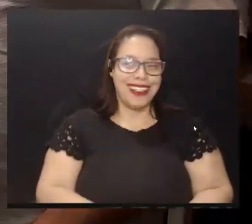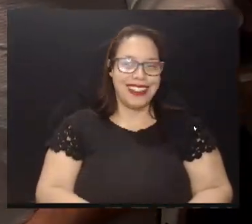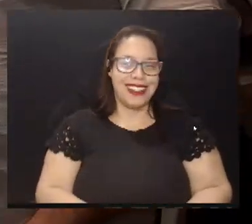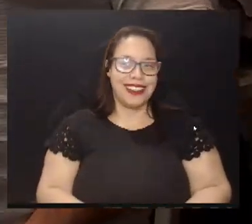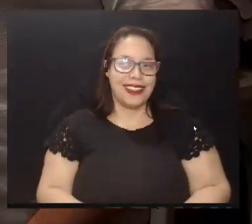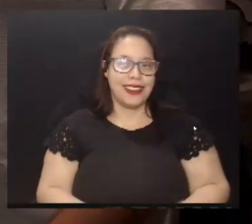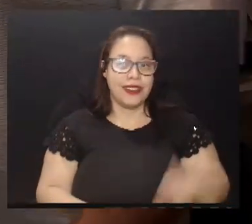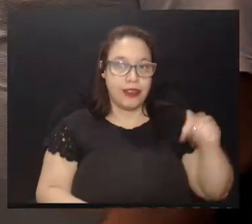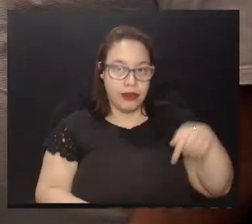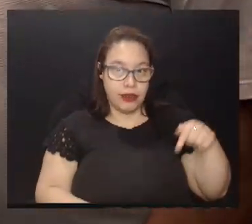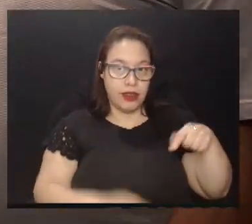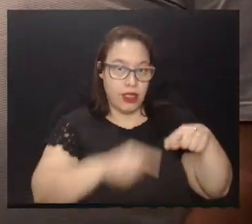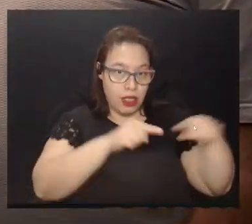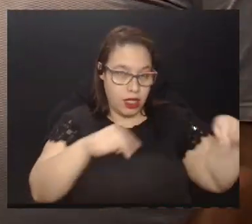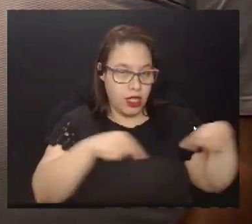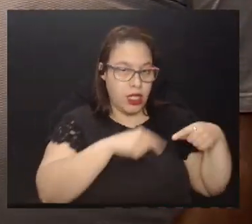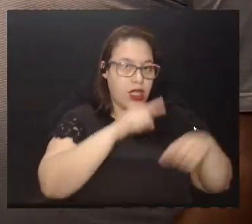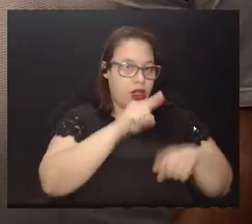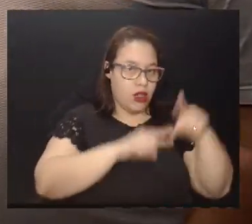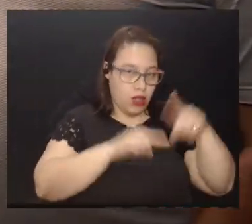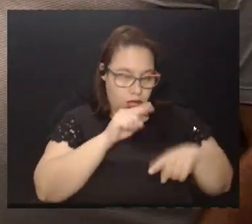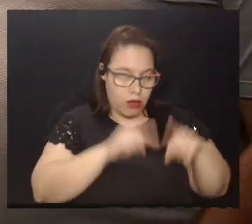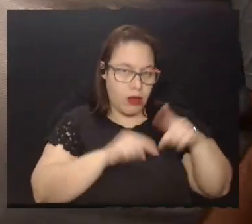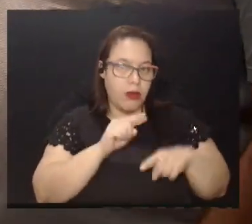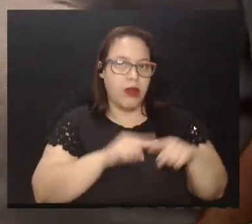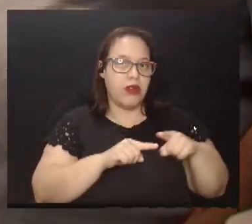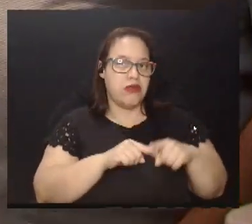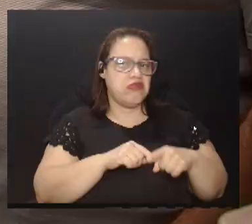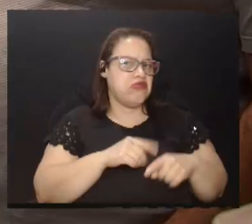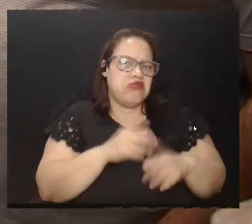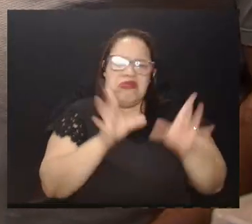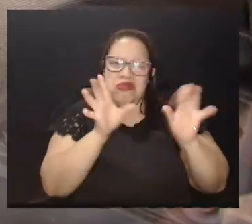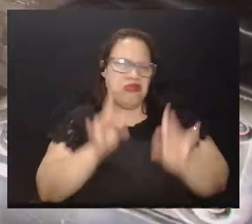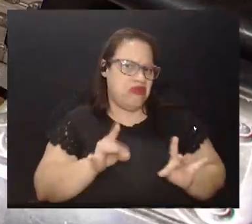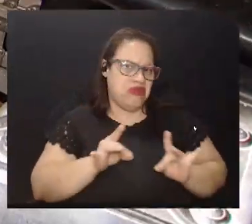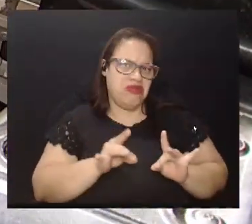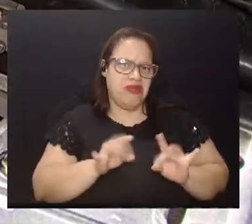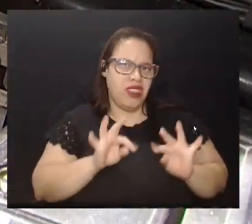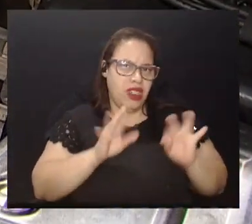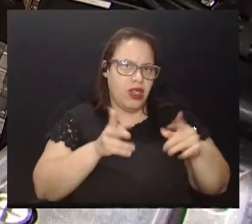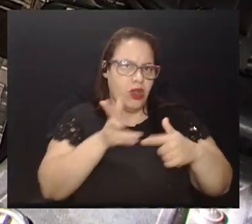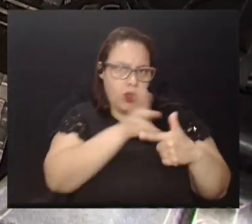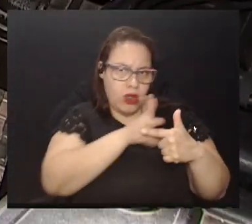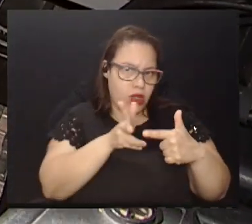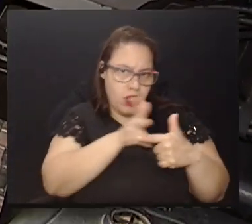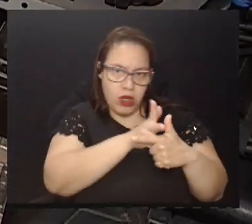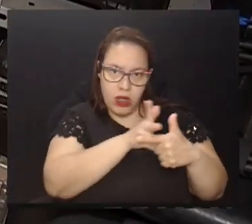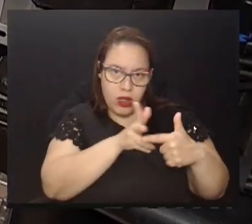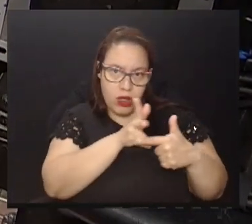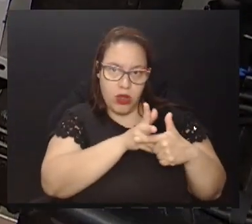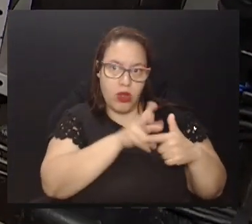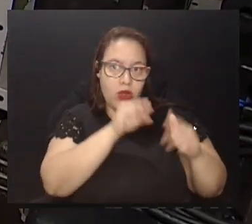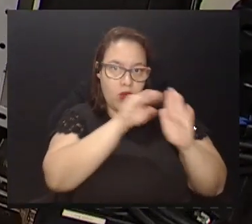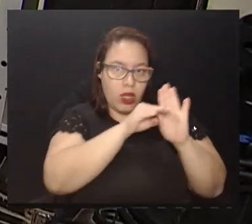de equipamentos, né? Nada muito especial. Aqui todas as câmeras, as tralhas todas estão aqui. Mas o que eu acho que é interessante mostrar